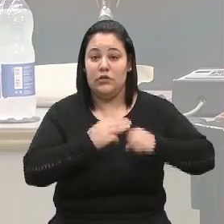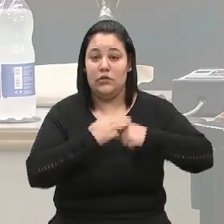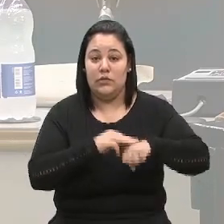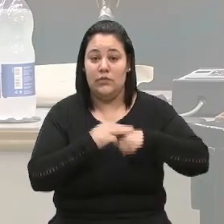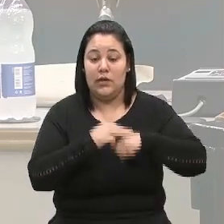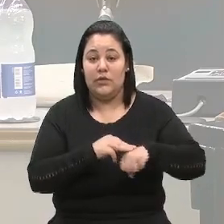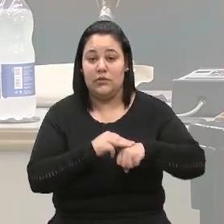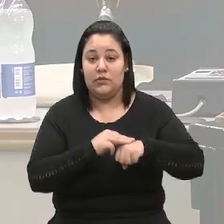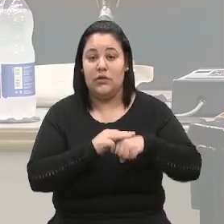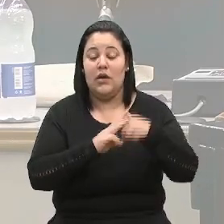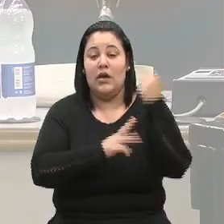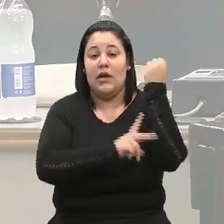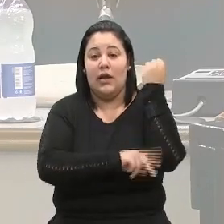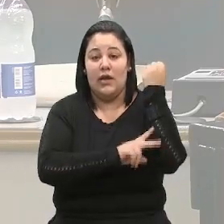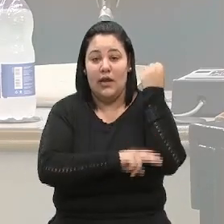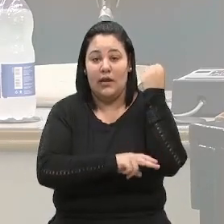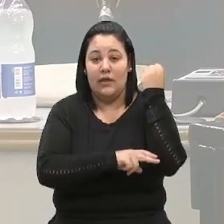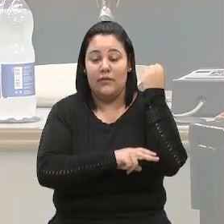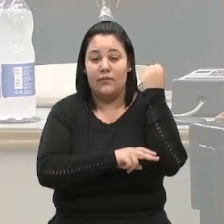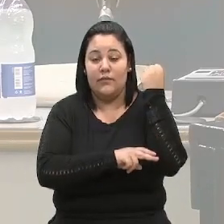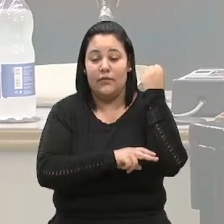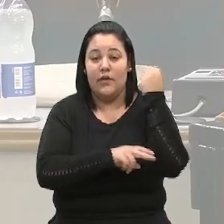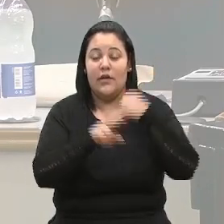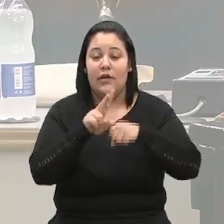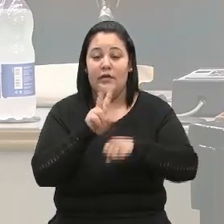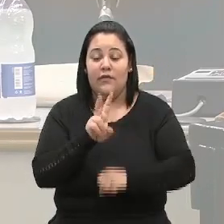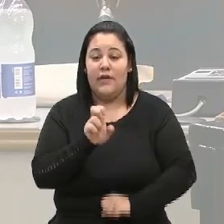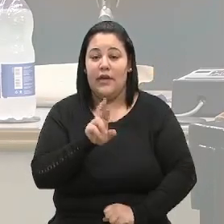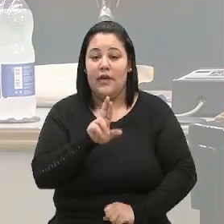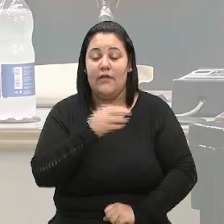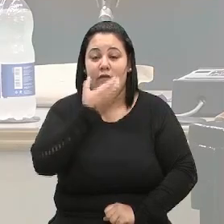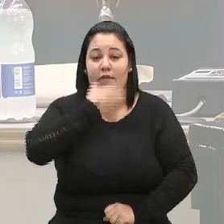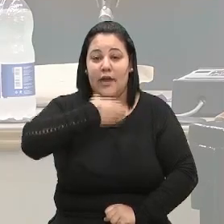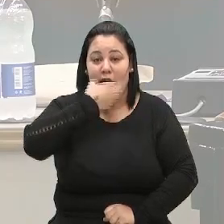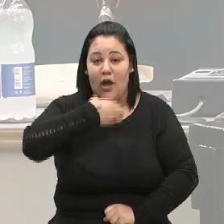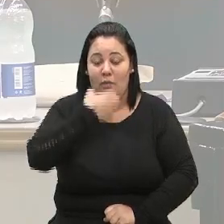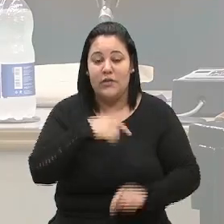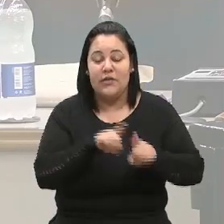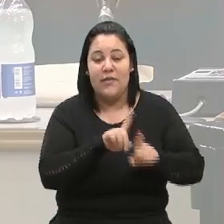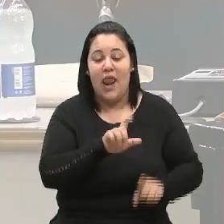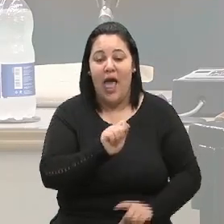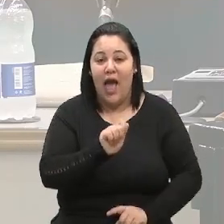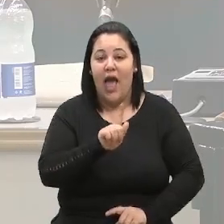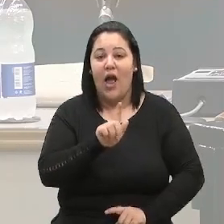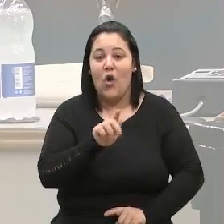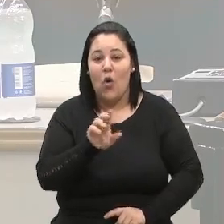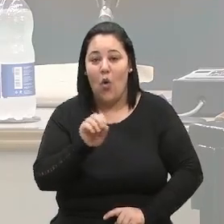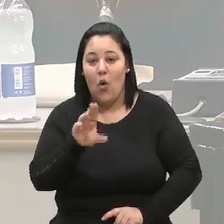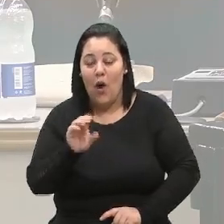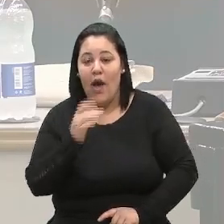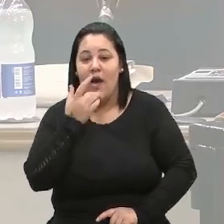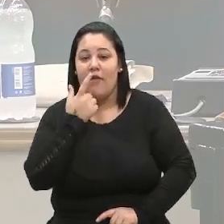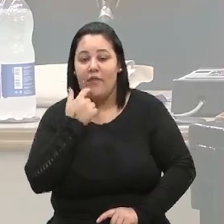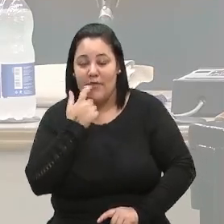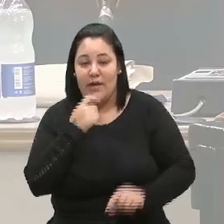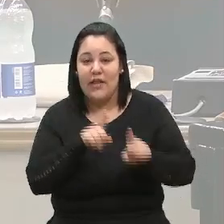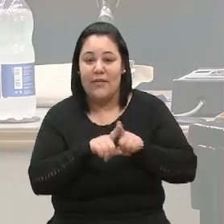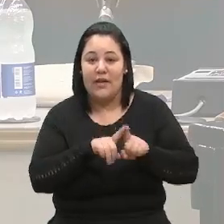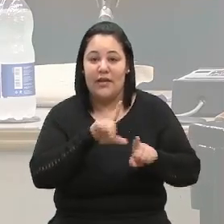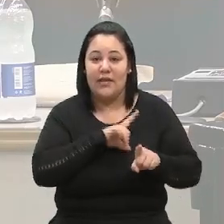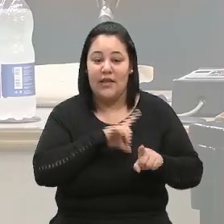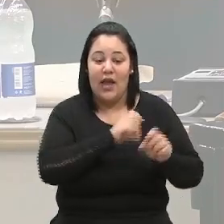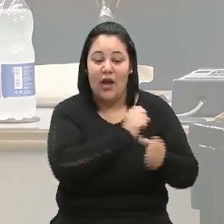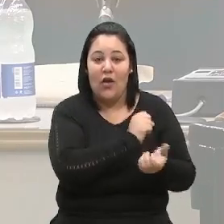Farroupilha, Veranópolis, Taquara e Lagoa Vermelha. Com sede em Caxias do Sul, o 5º BBM possui um efetivo de